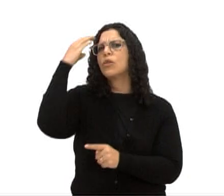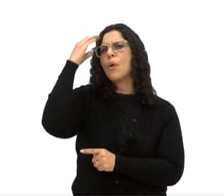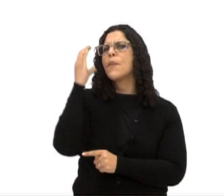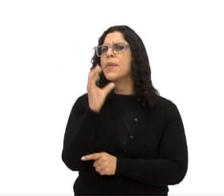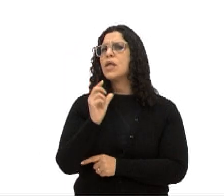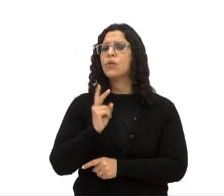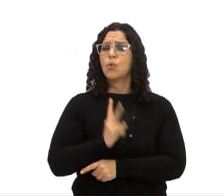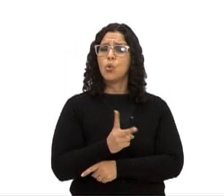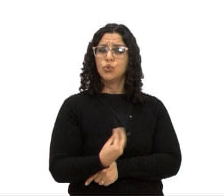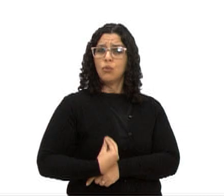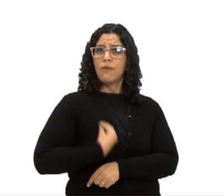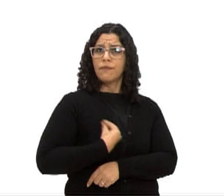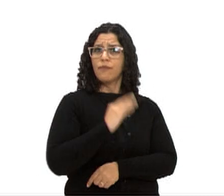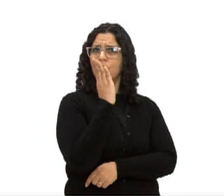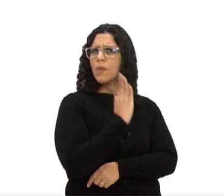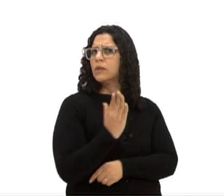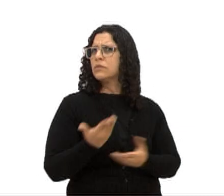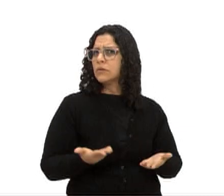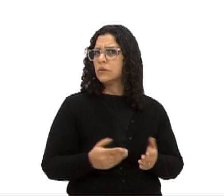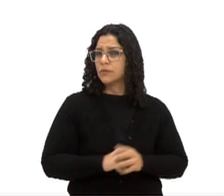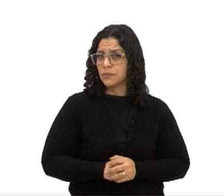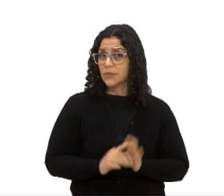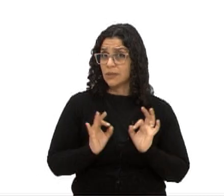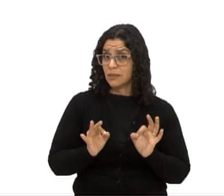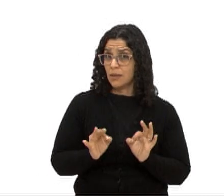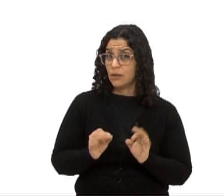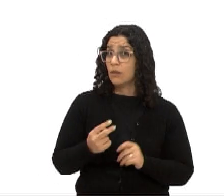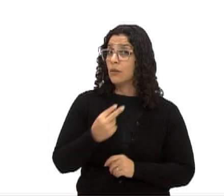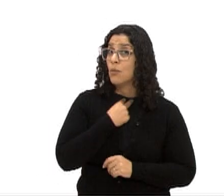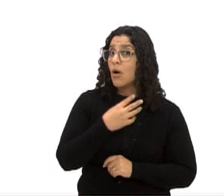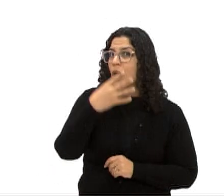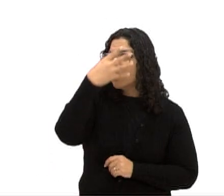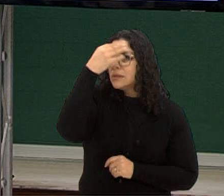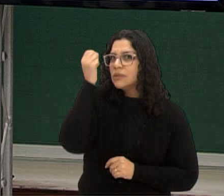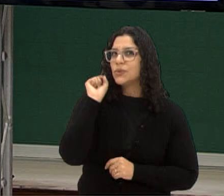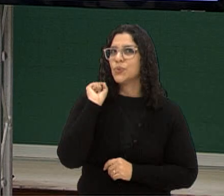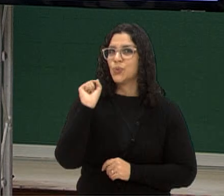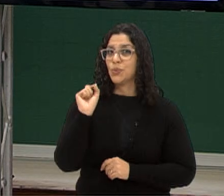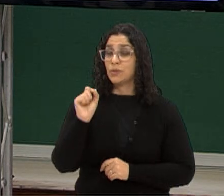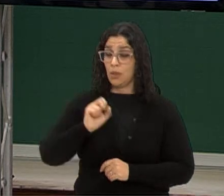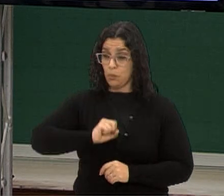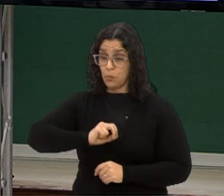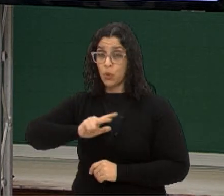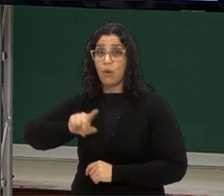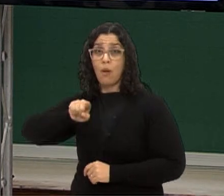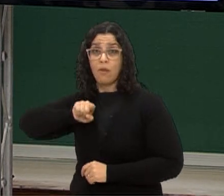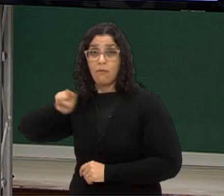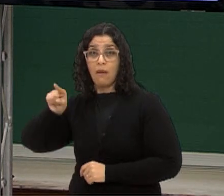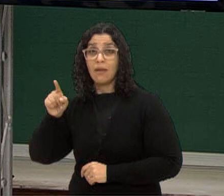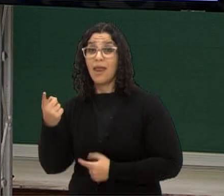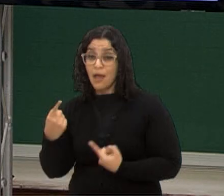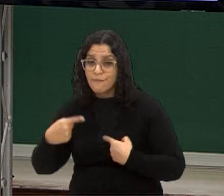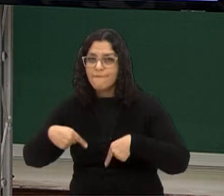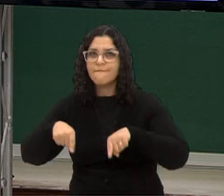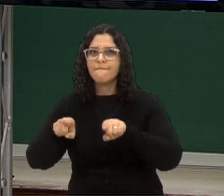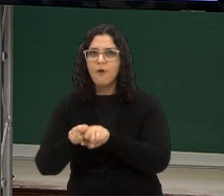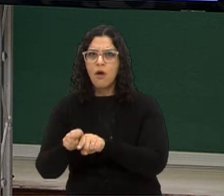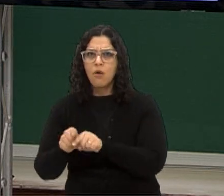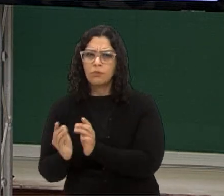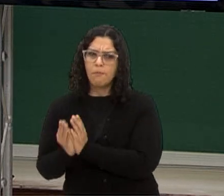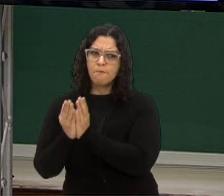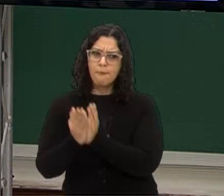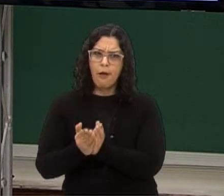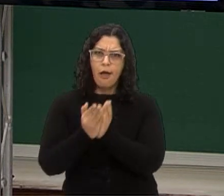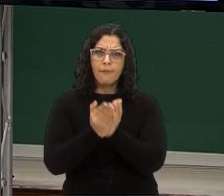herdeiro do trono português no Brasil. Não vamos esquecer daquela ideia de que os portugueses queriam novamente ter